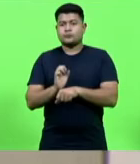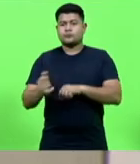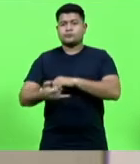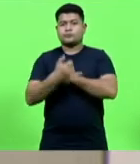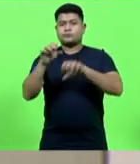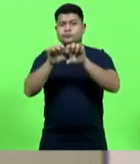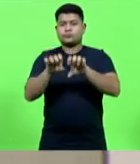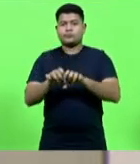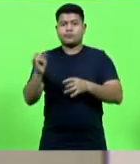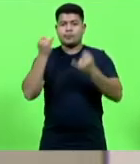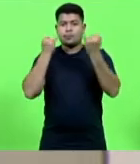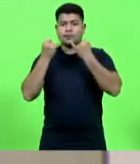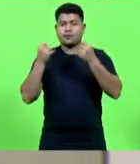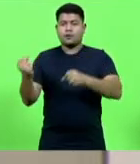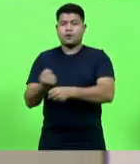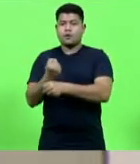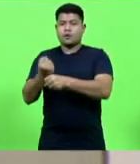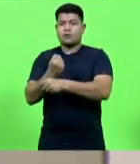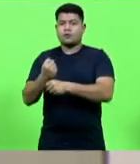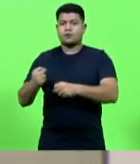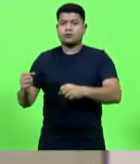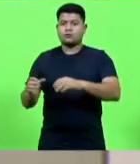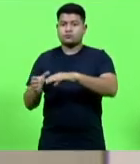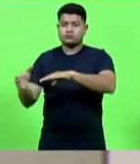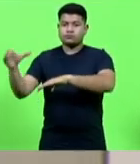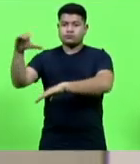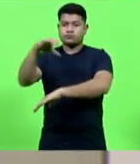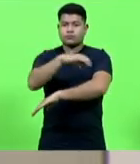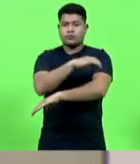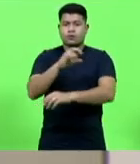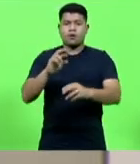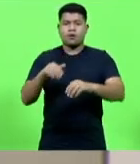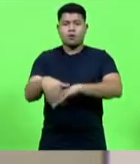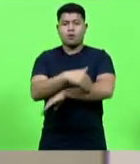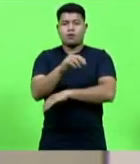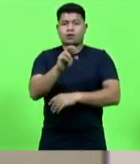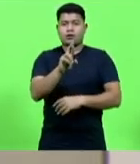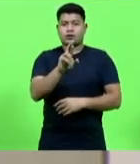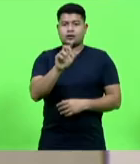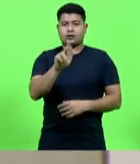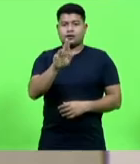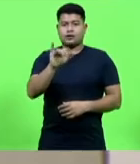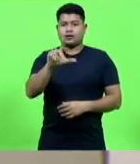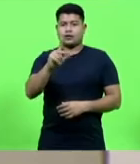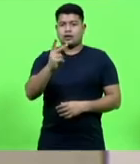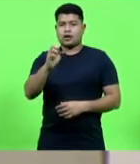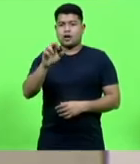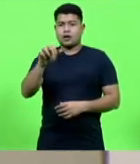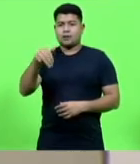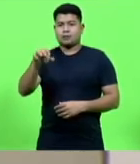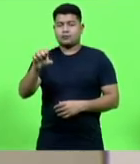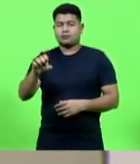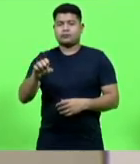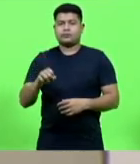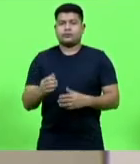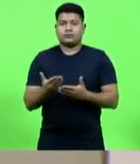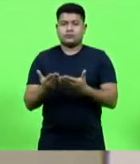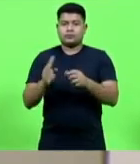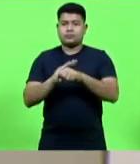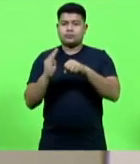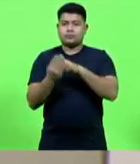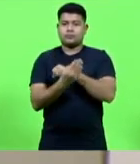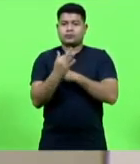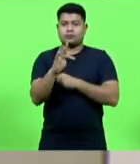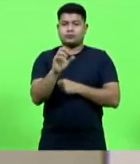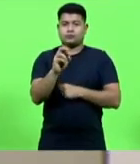acerca da obra que prevê a execução do viaduto sobre a rua Guilherme Scharf, no bairro Fortaleza, trecho BR 470,